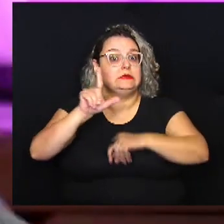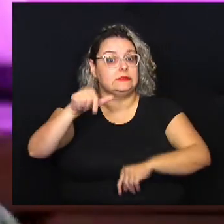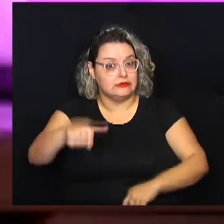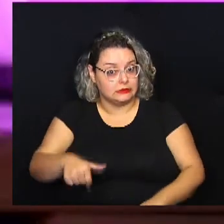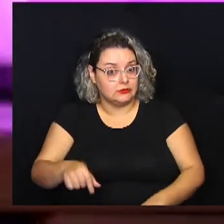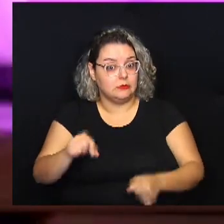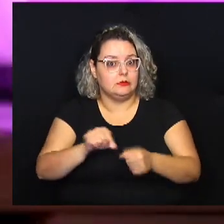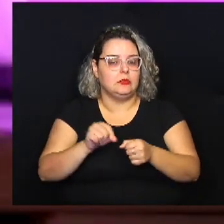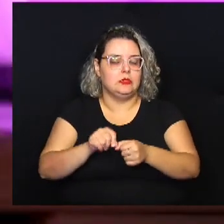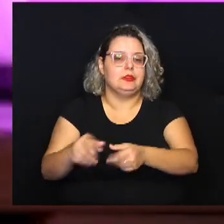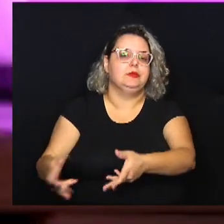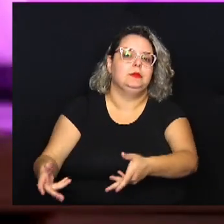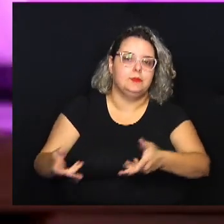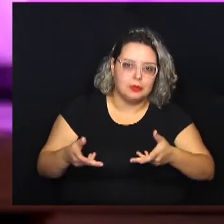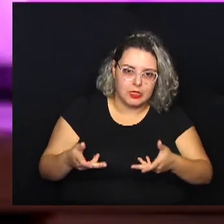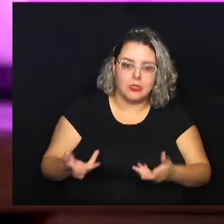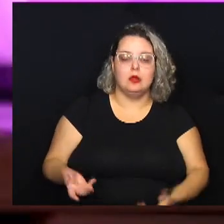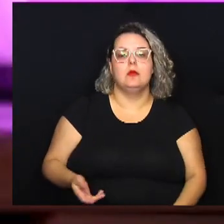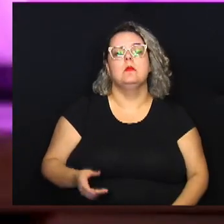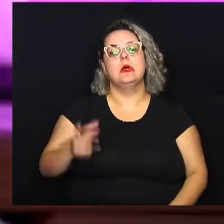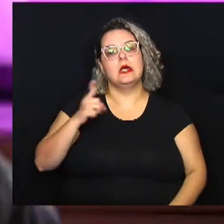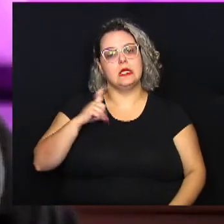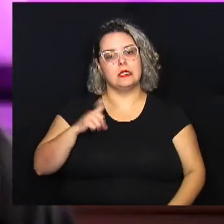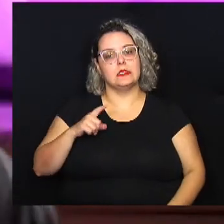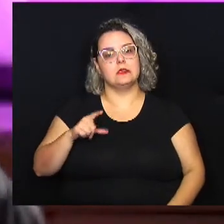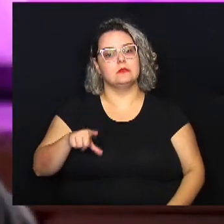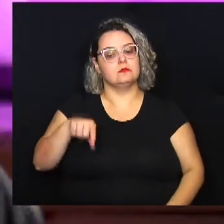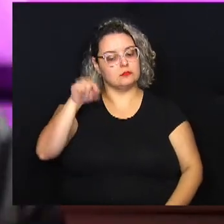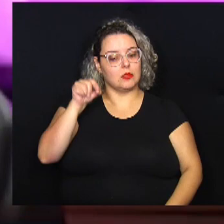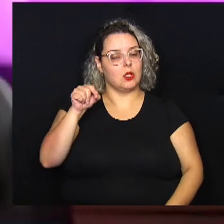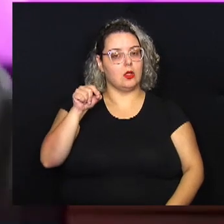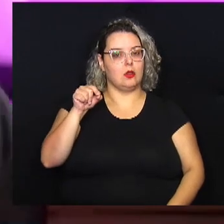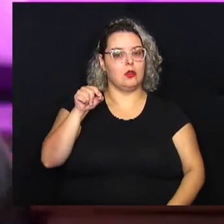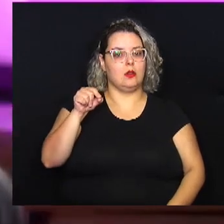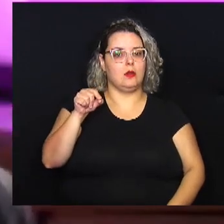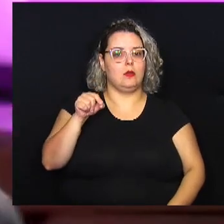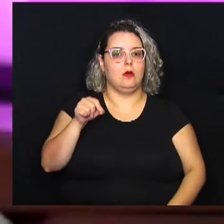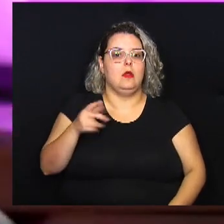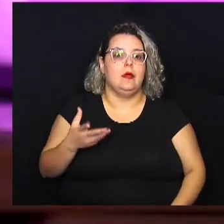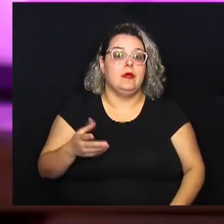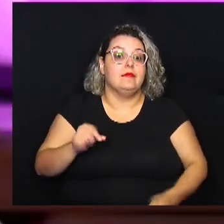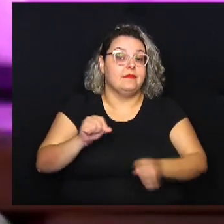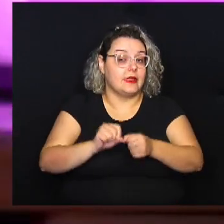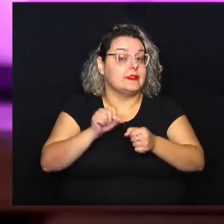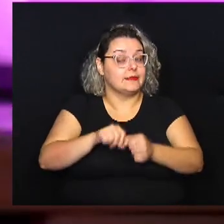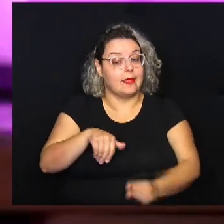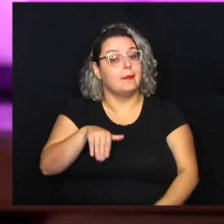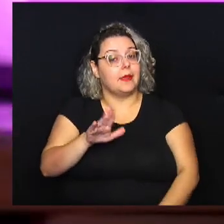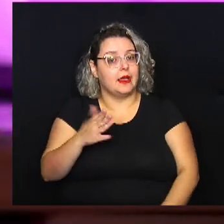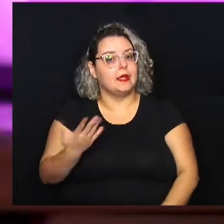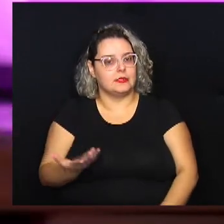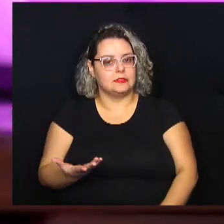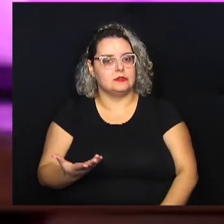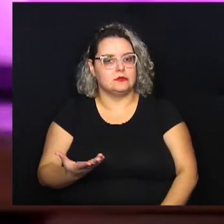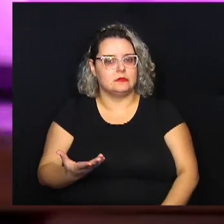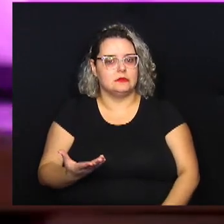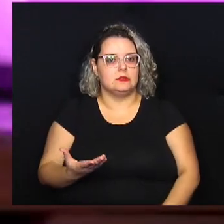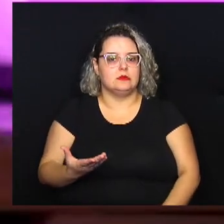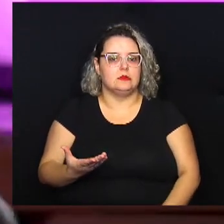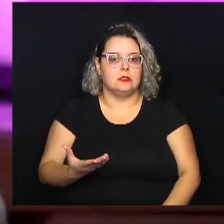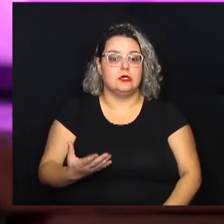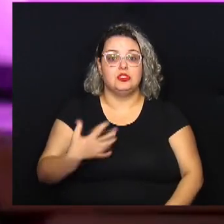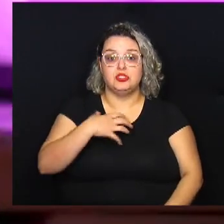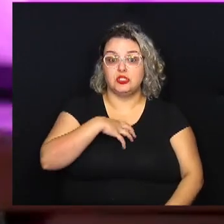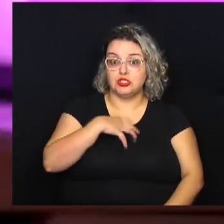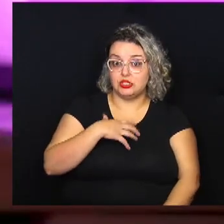fazer a retirada, mas tem gente que opta por pecar pelo excesso, né? E acaba colocando ali meios